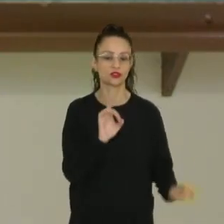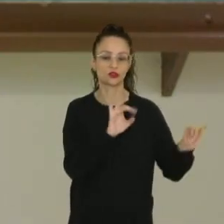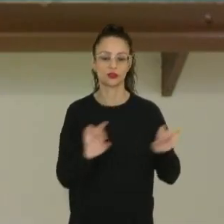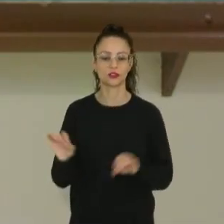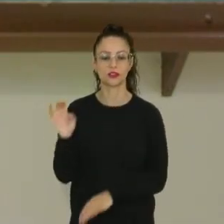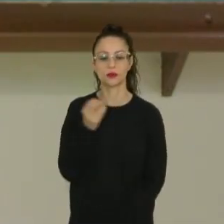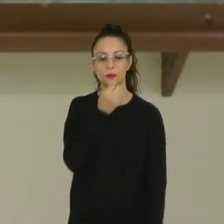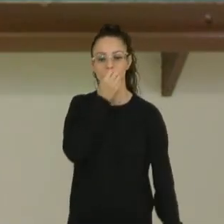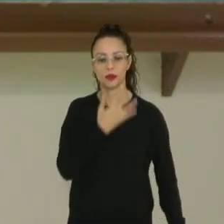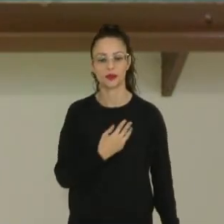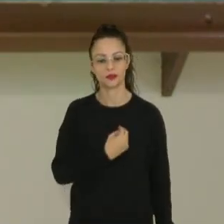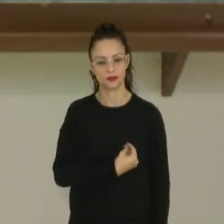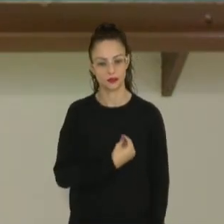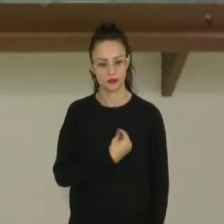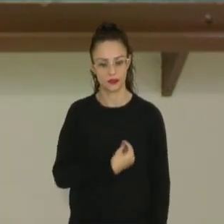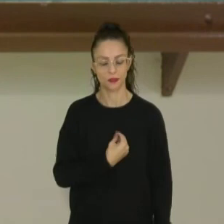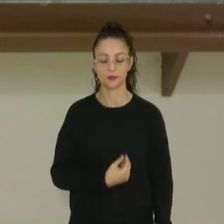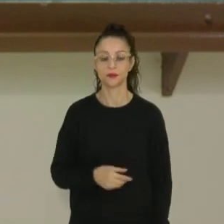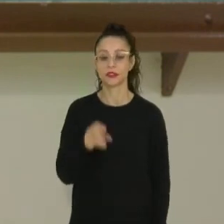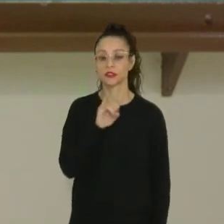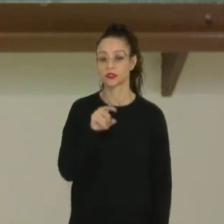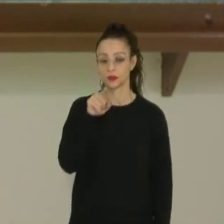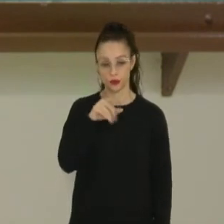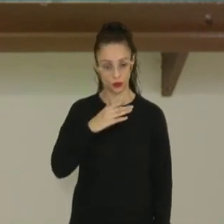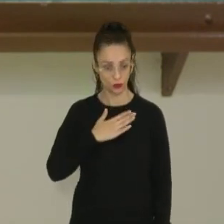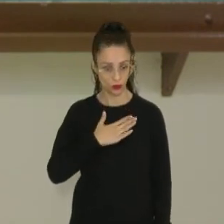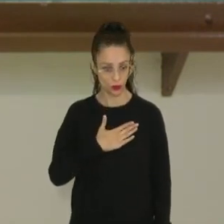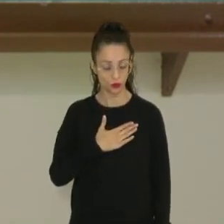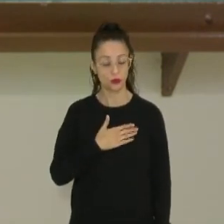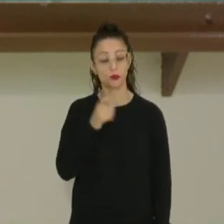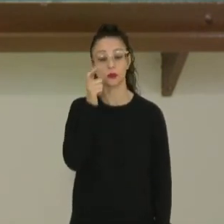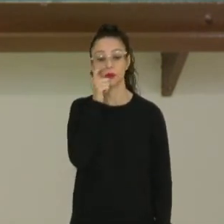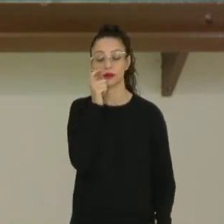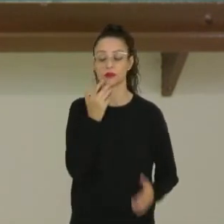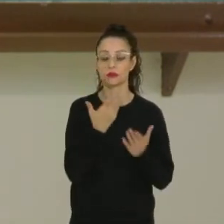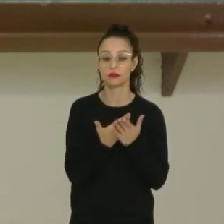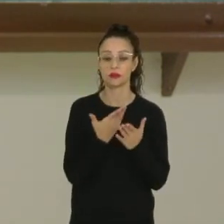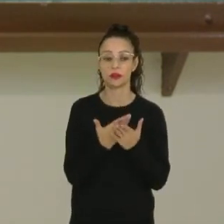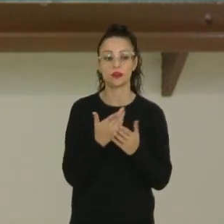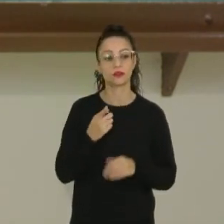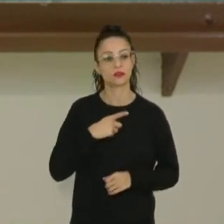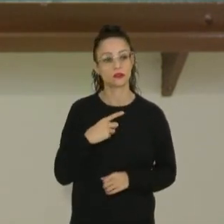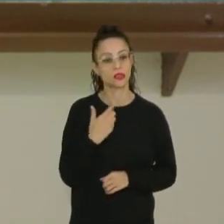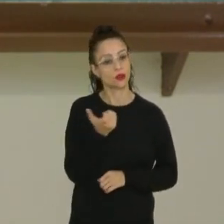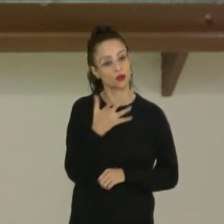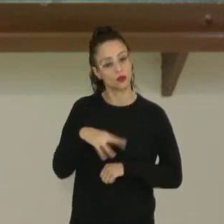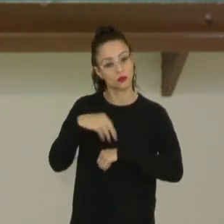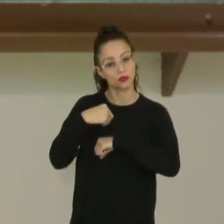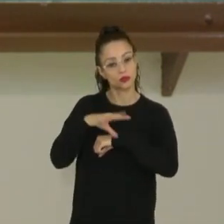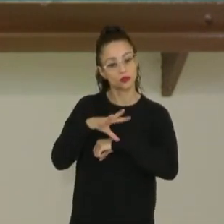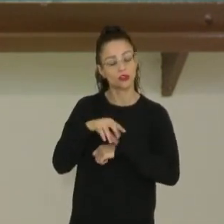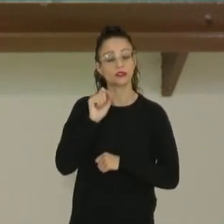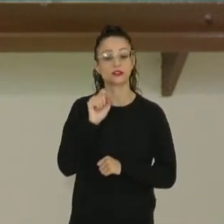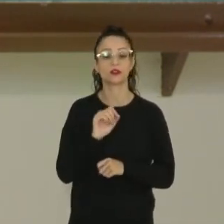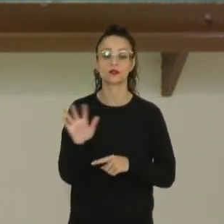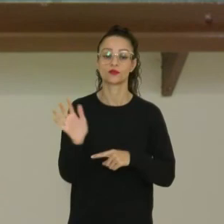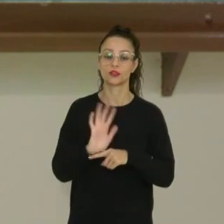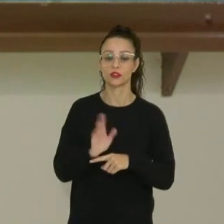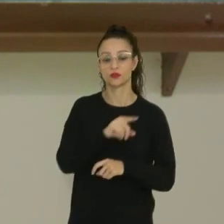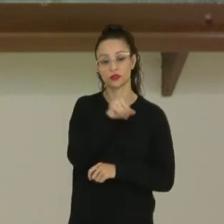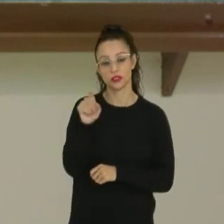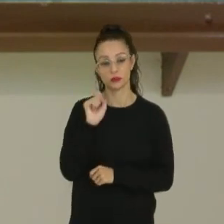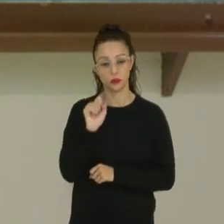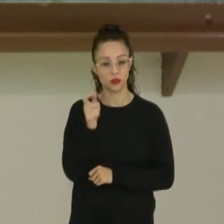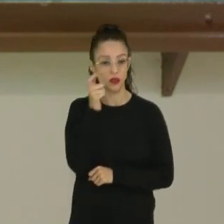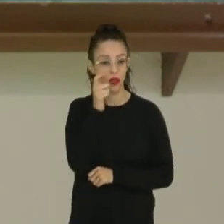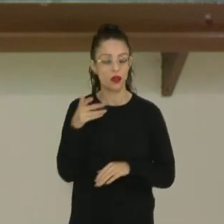pelo bem-estar. E se você gostou, né, do que vimos aqui, nós temos algumas sugestões de vídeos e de materiais que você